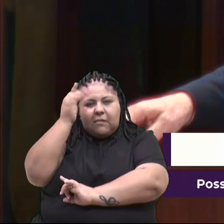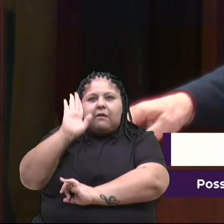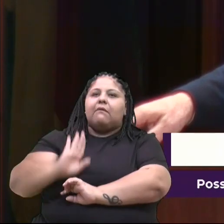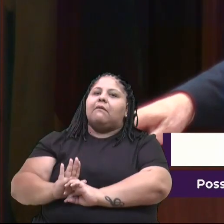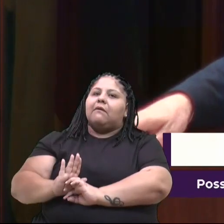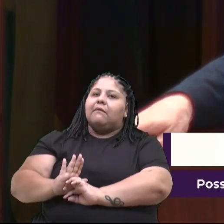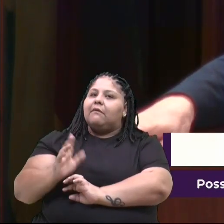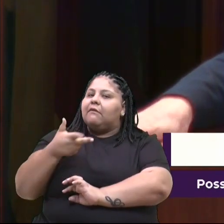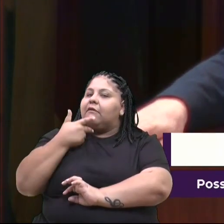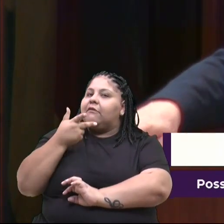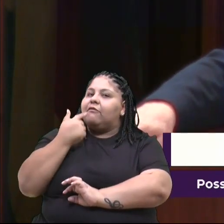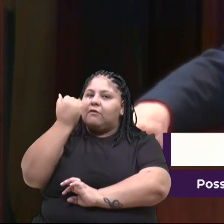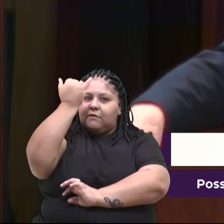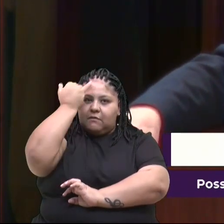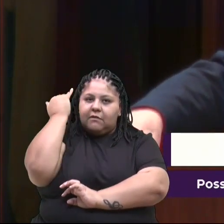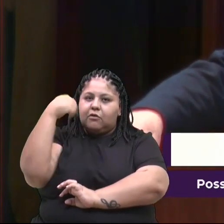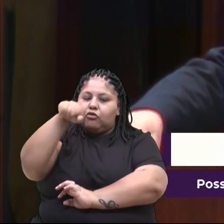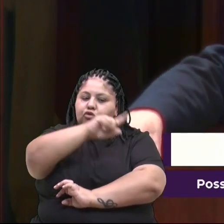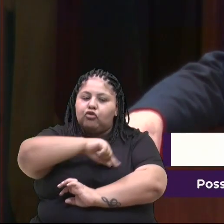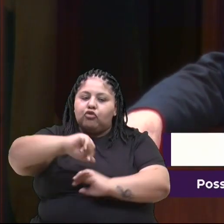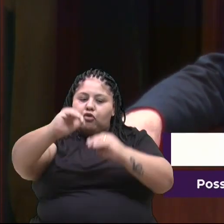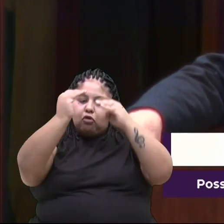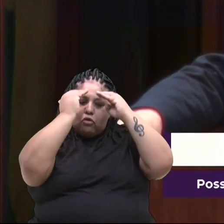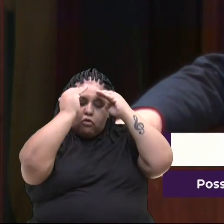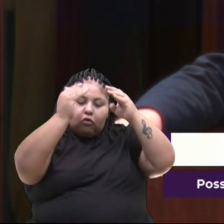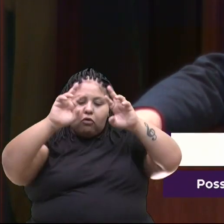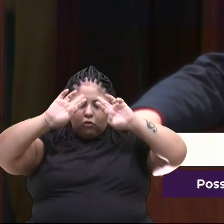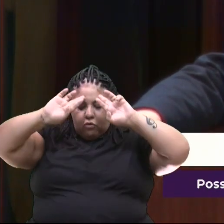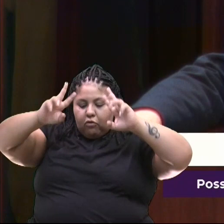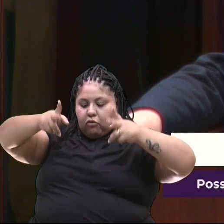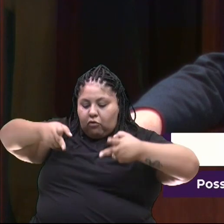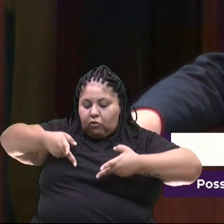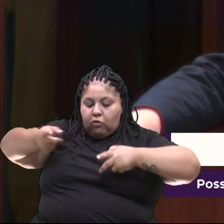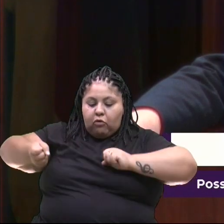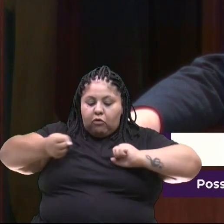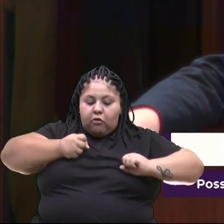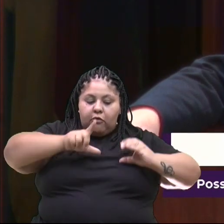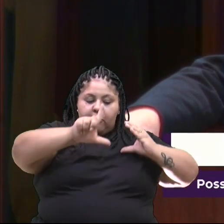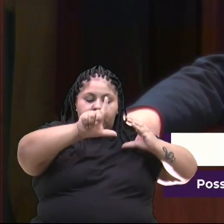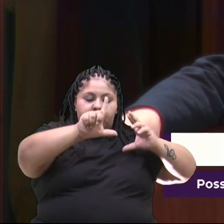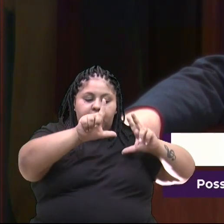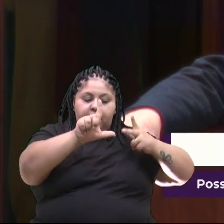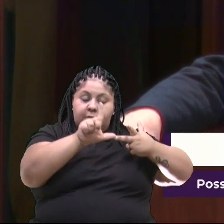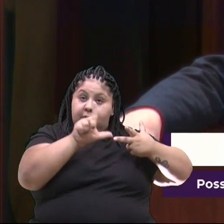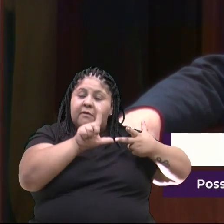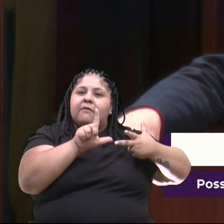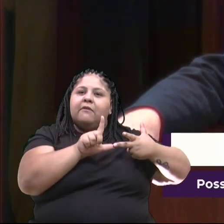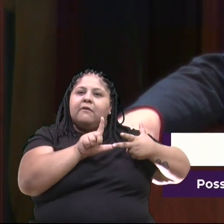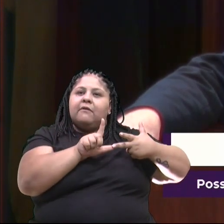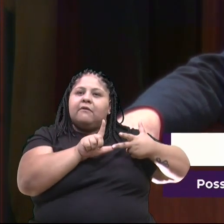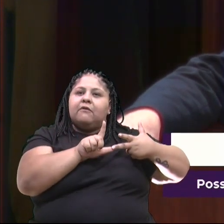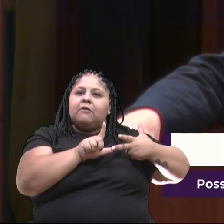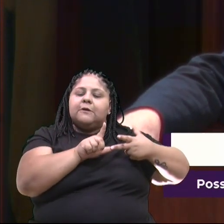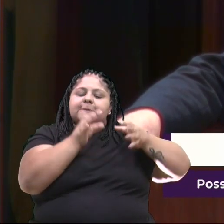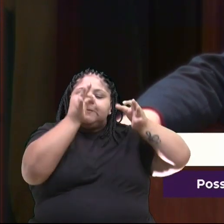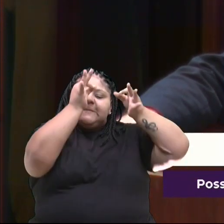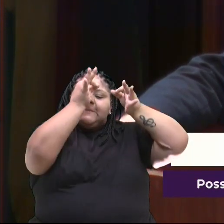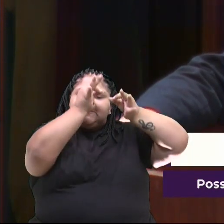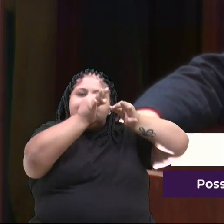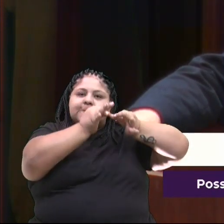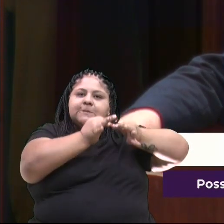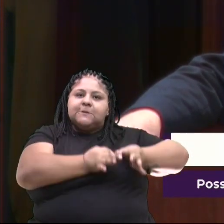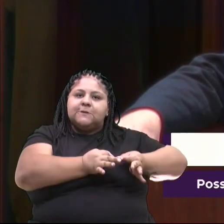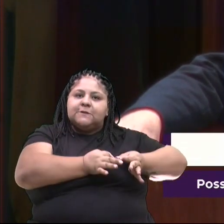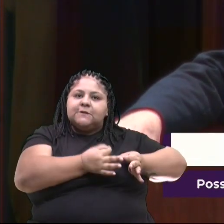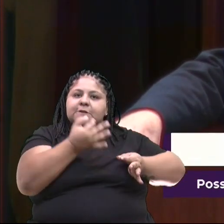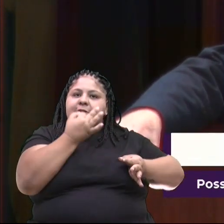E dizer, D'Ambrós, do nosso respeito e reconhecimento pelo Poder Legislativo, que é um Poder Legislativo enxuto.